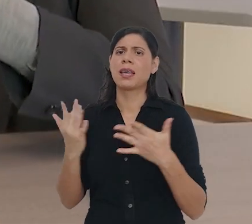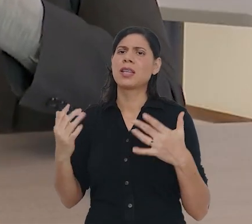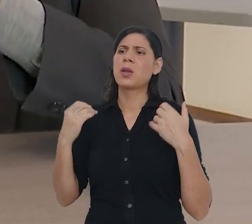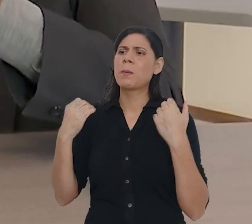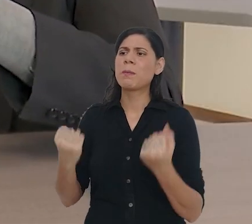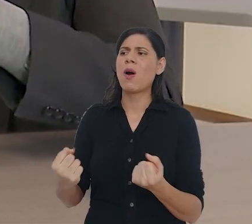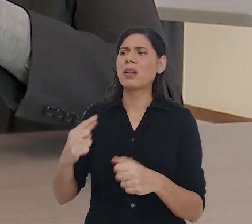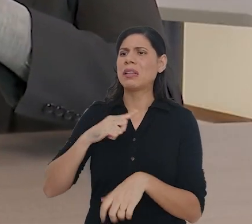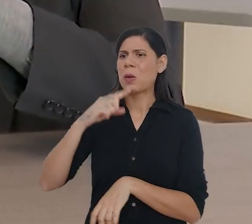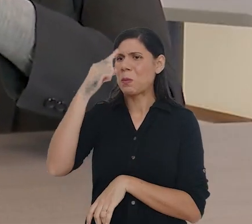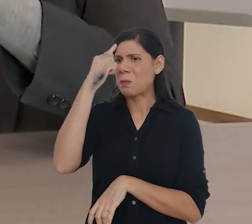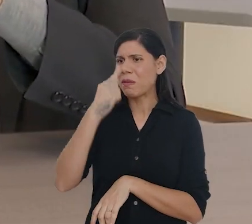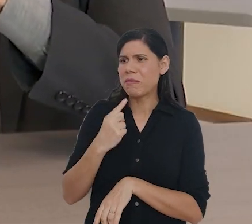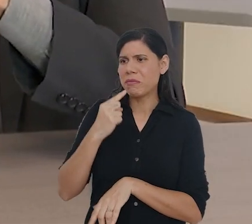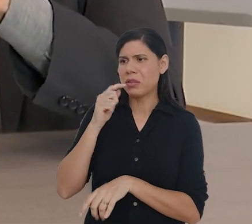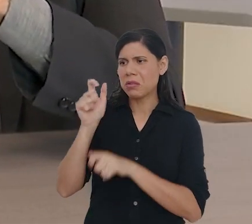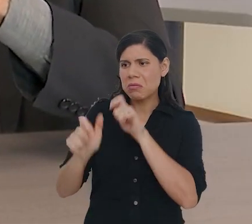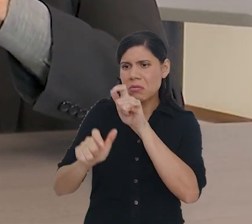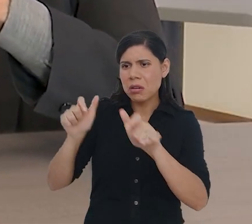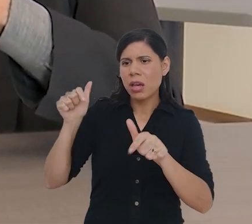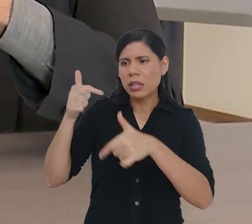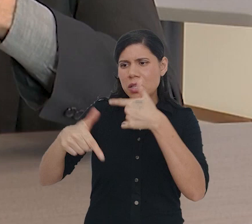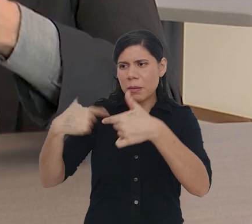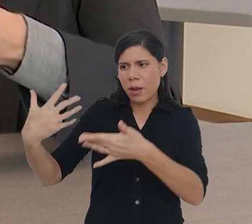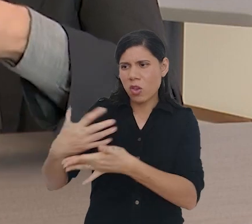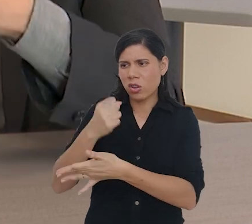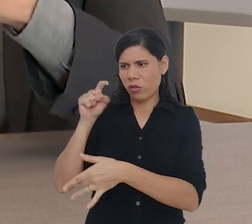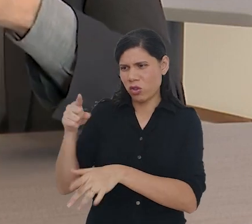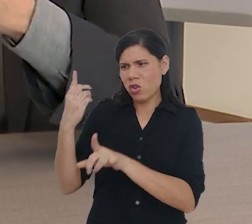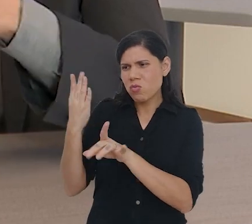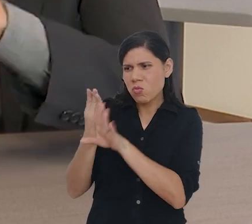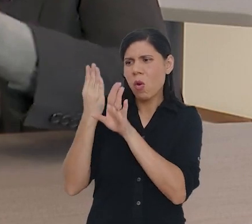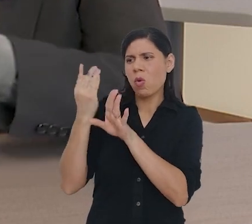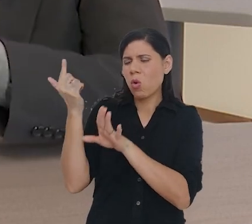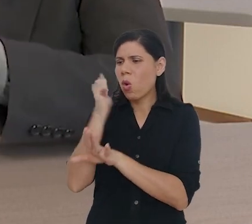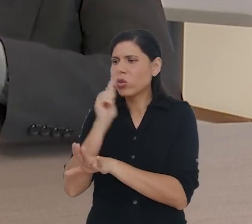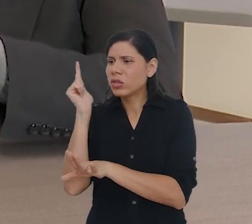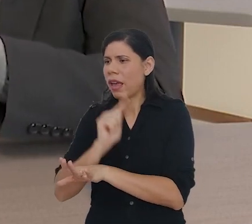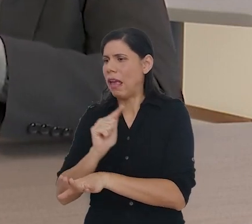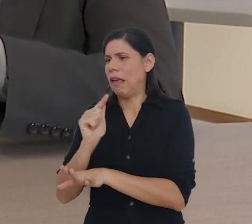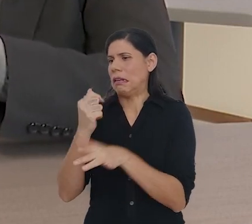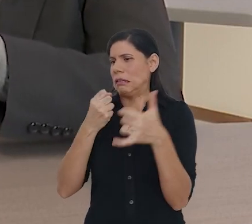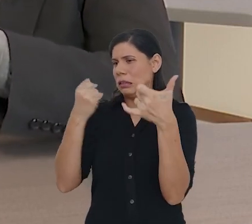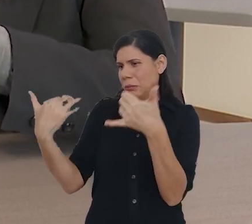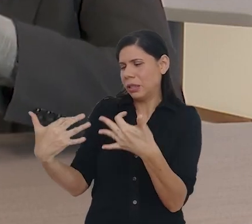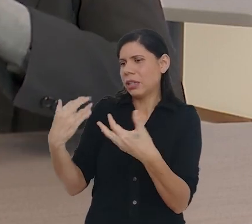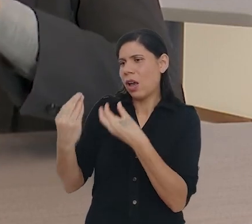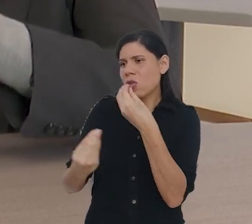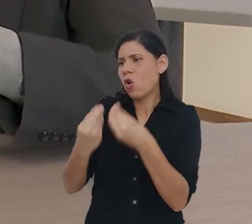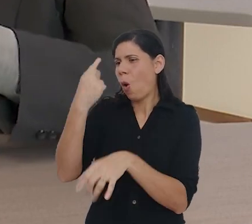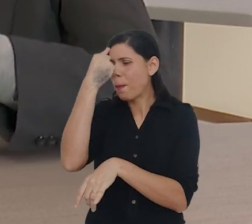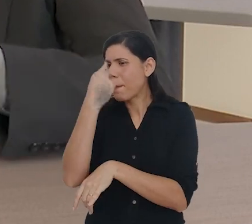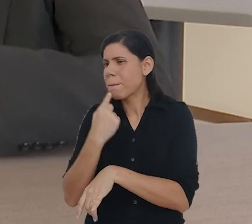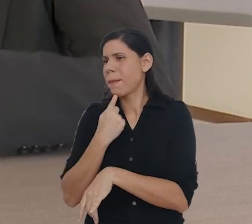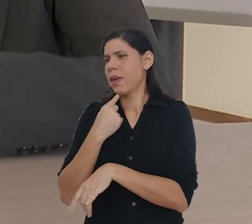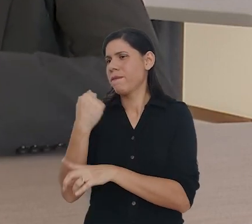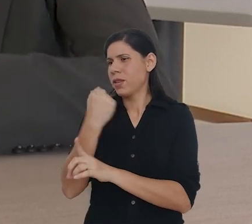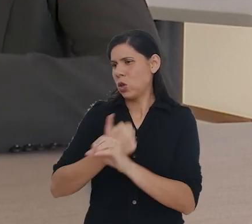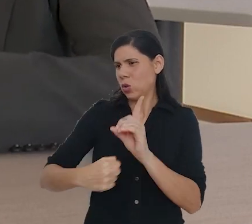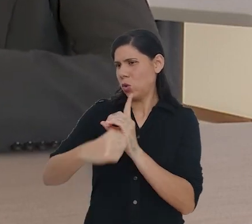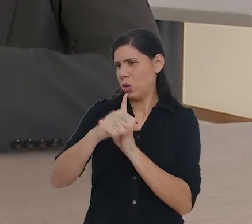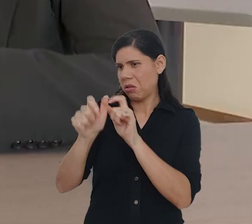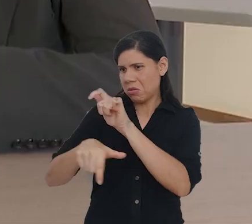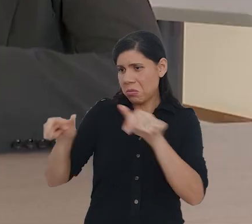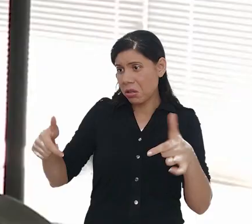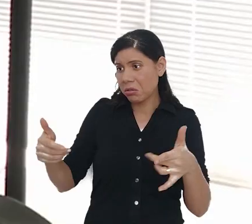num perfil desses trabalhadores resgatados, né? Vocês já identificaram, né, um perfil social